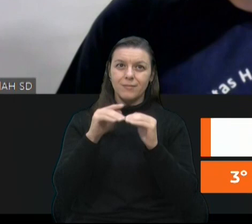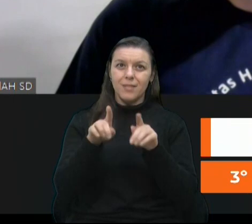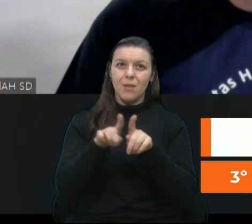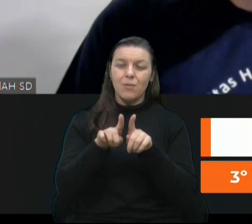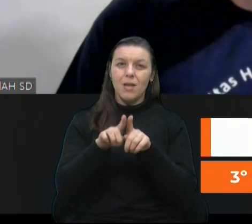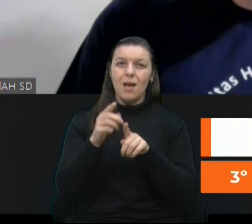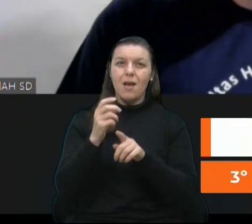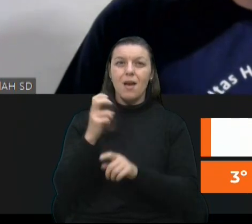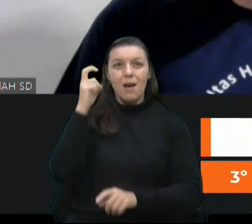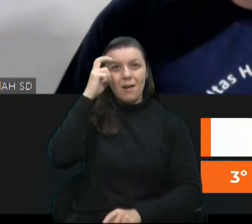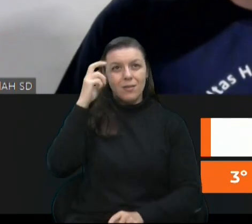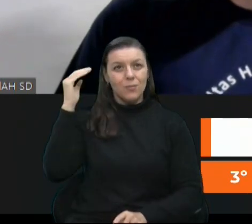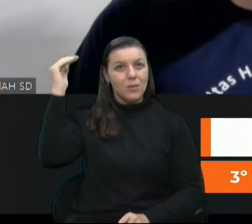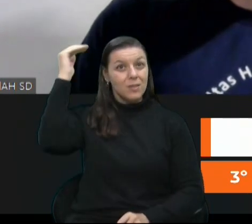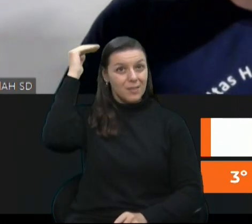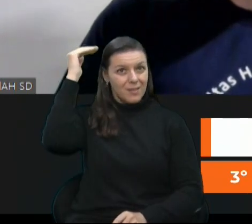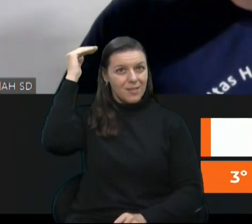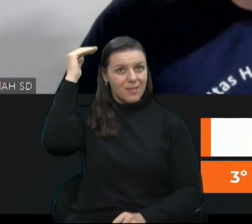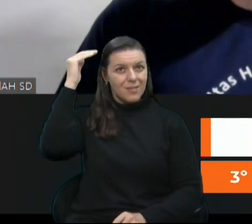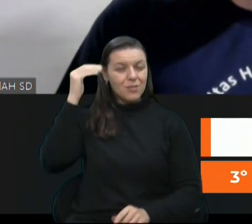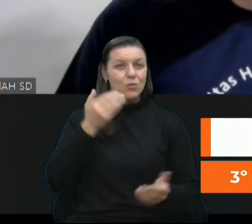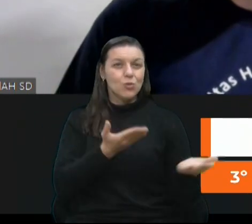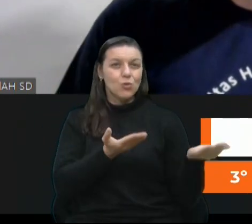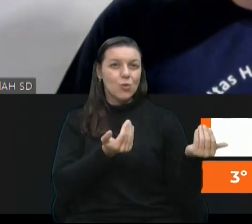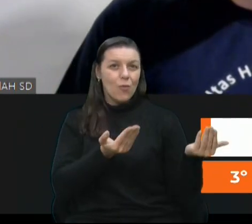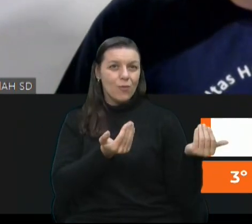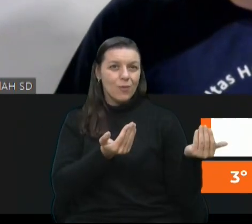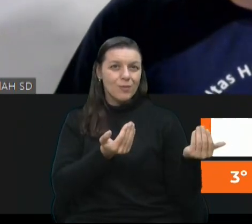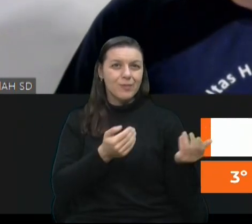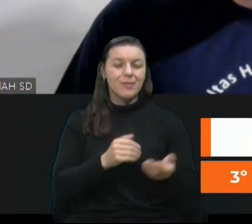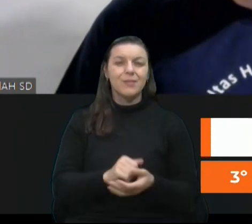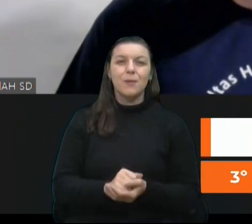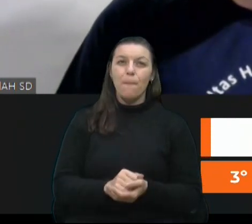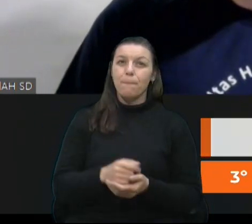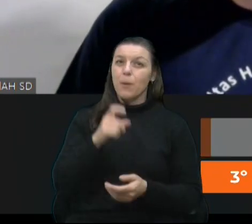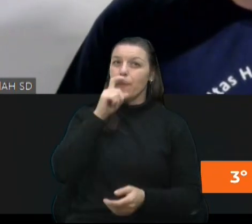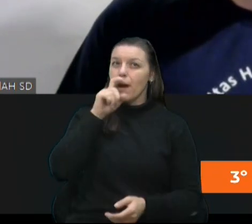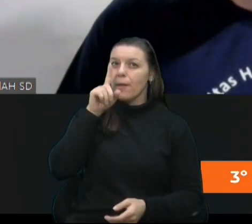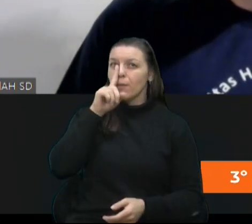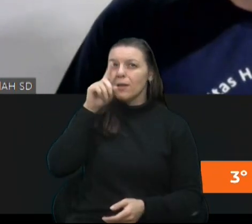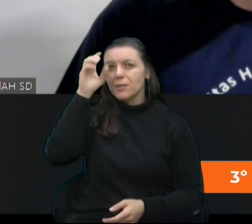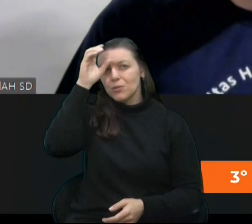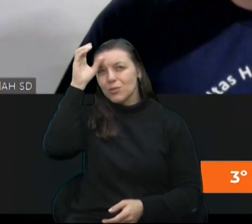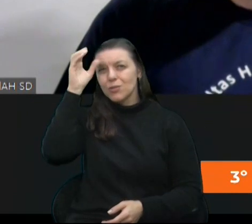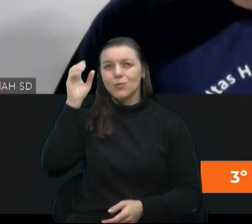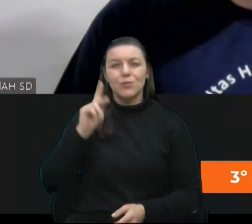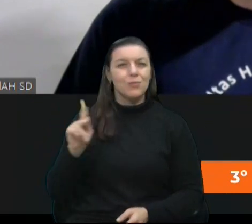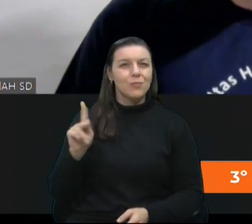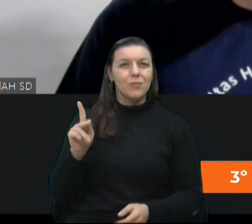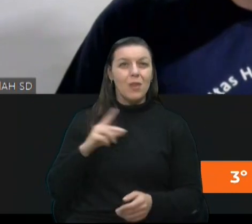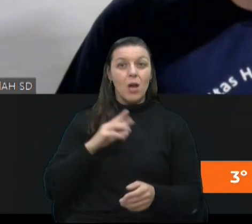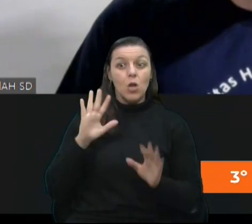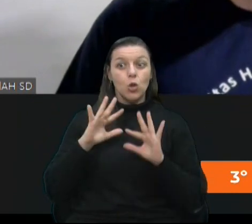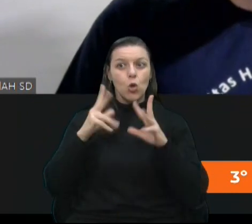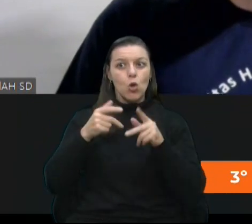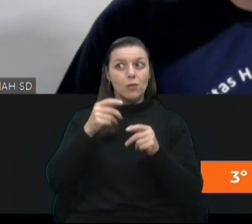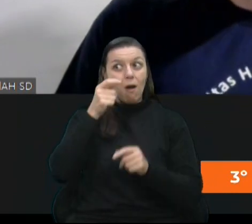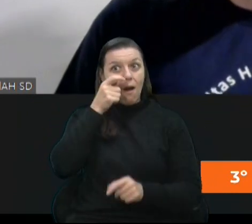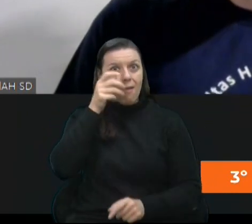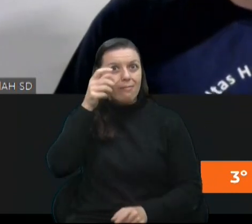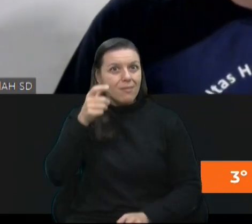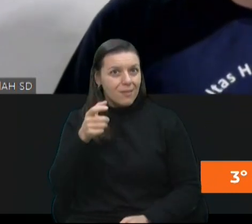os autohabilidosos superdotados adolescentes. Então, pais, mães, tios, avós, que eu falei aqui, ó, todo mundo muito